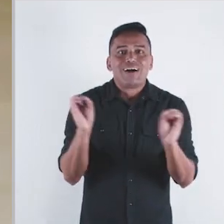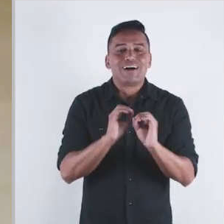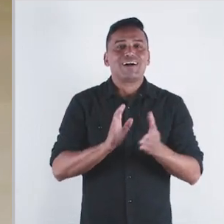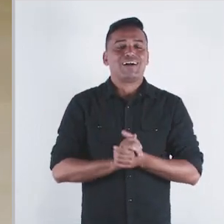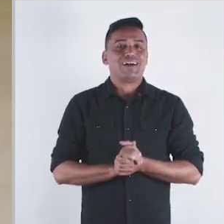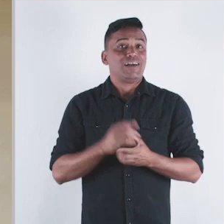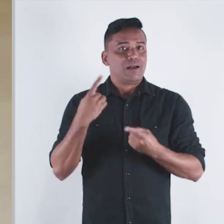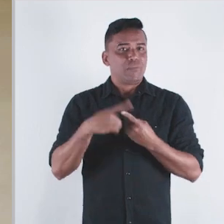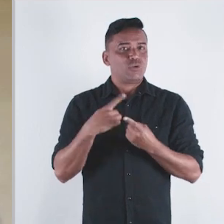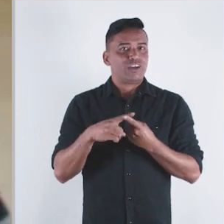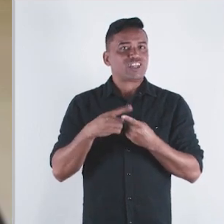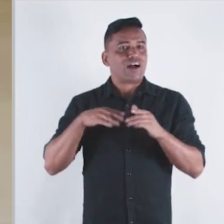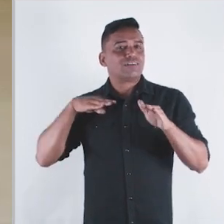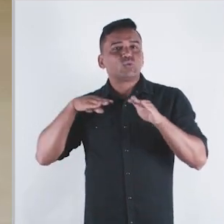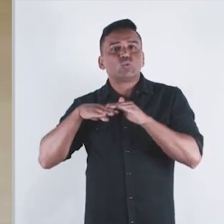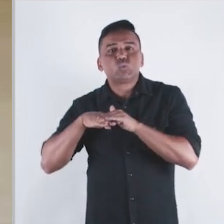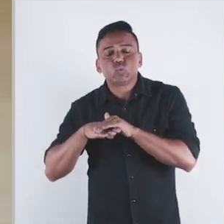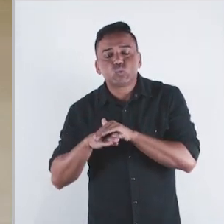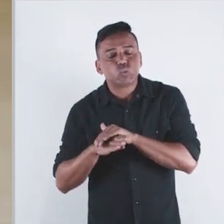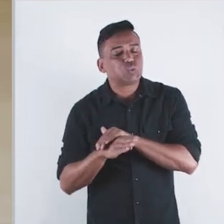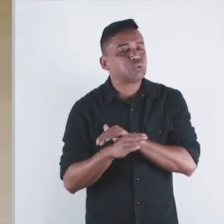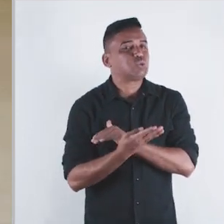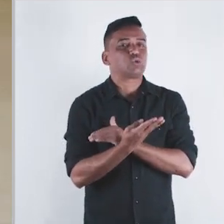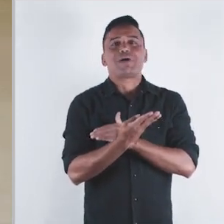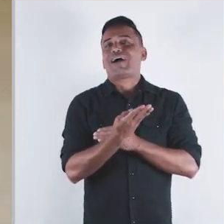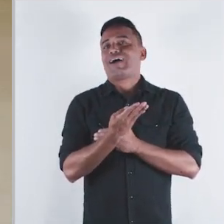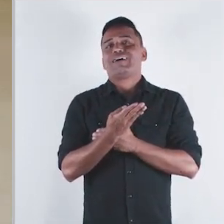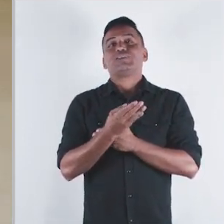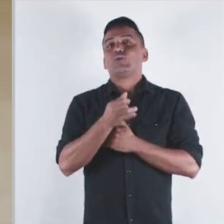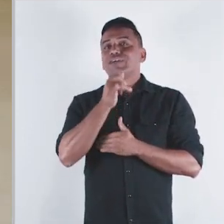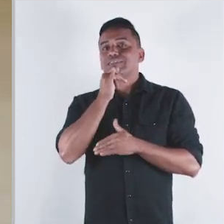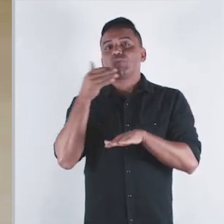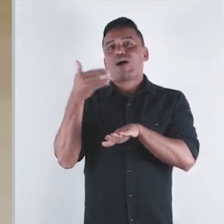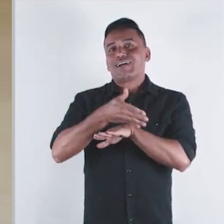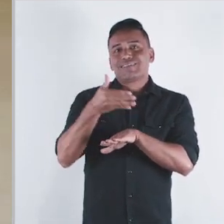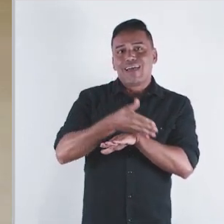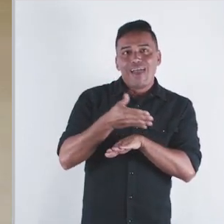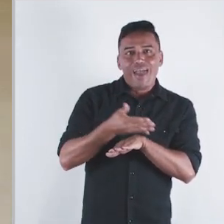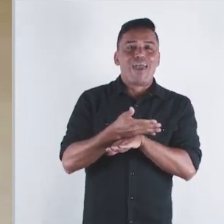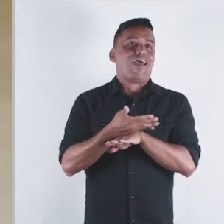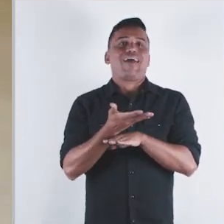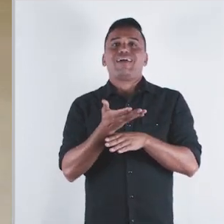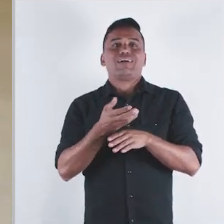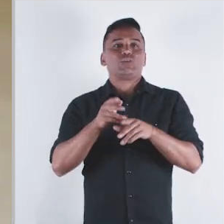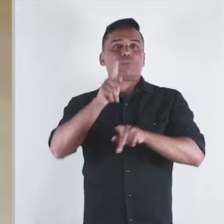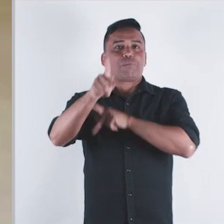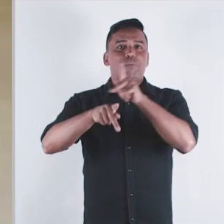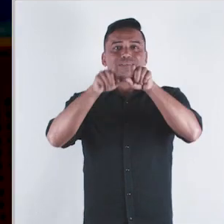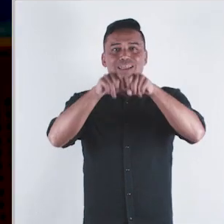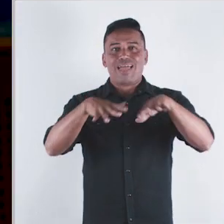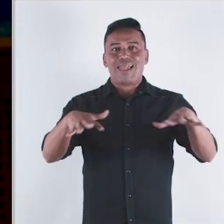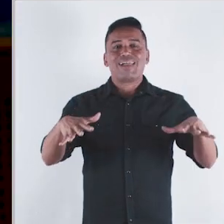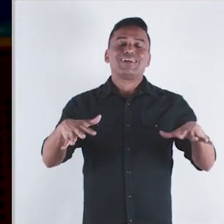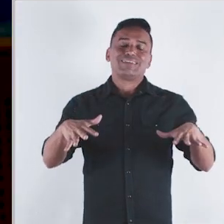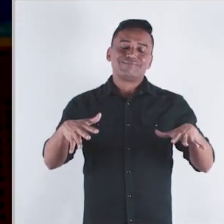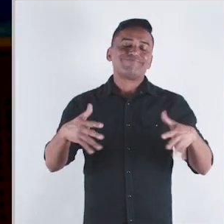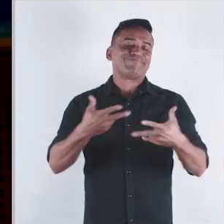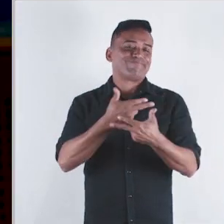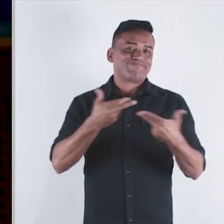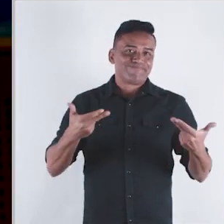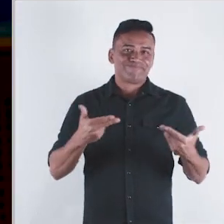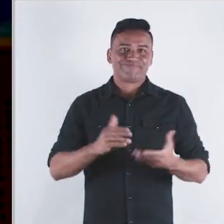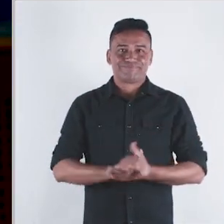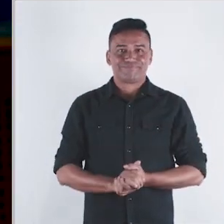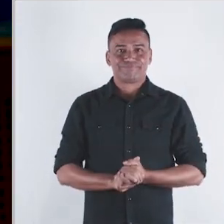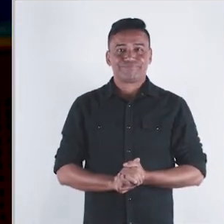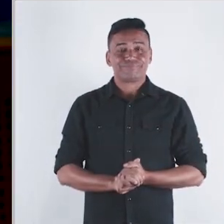estão condicionados a essa questão do acesso, da disponibilidade, da popularização e etc. E aí